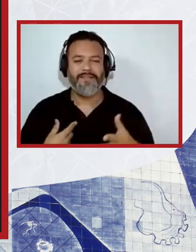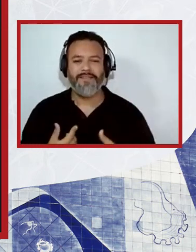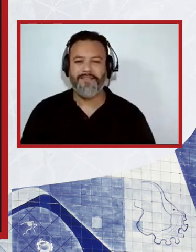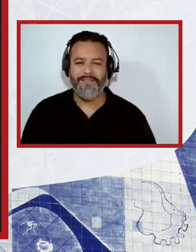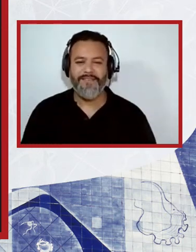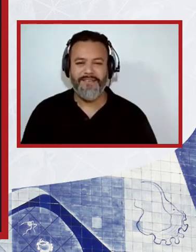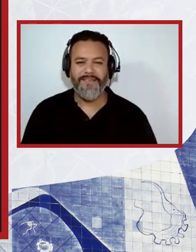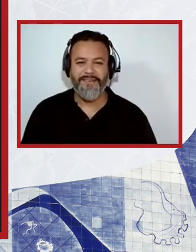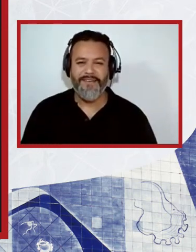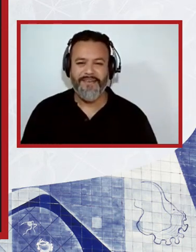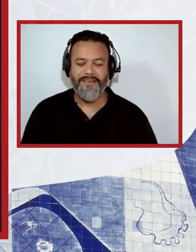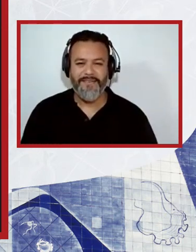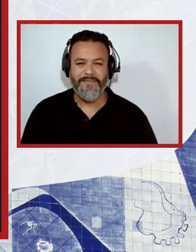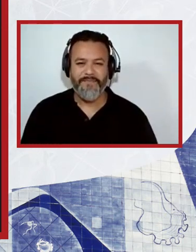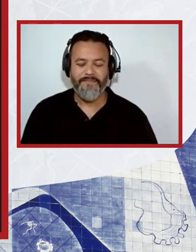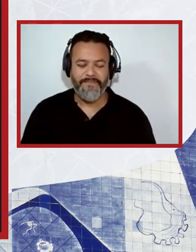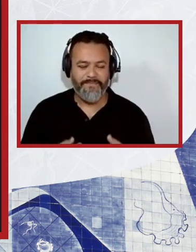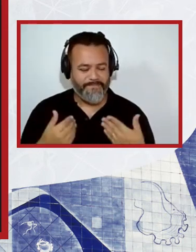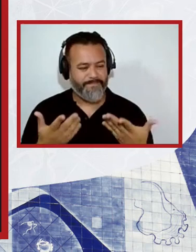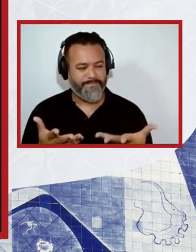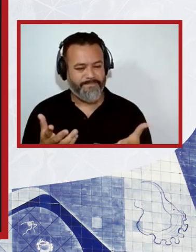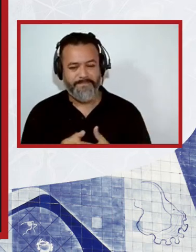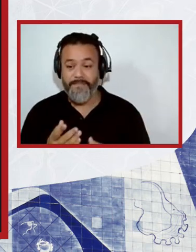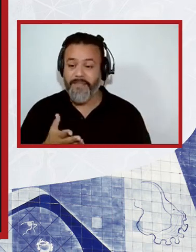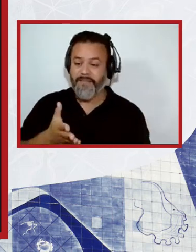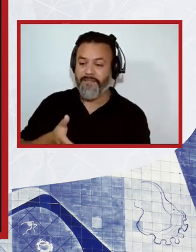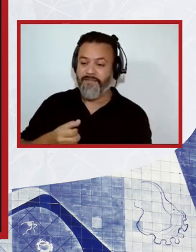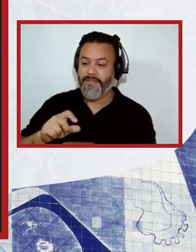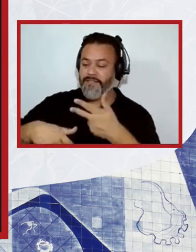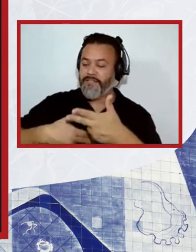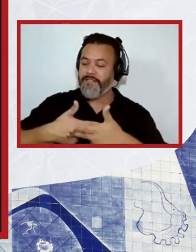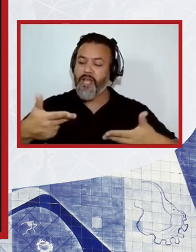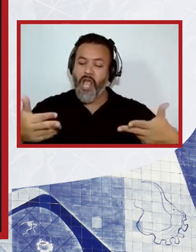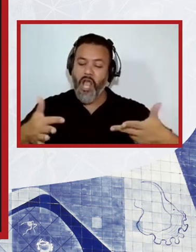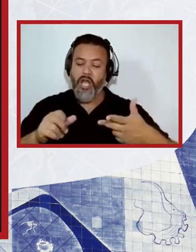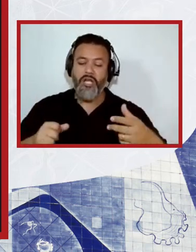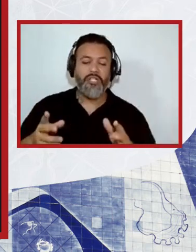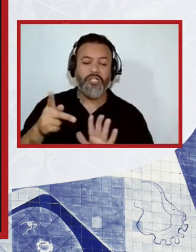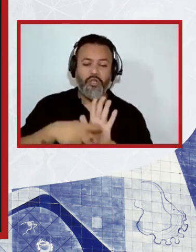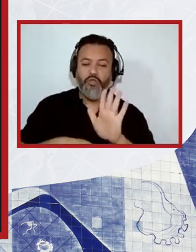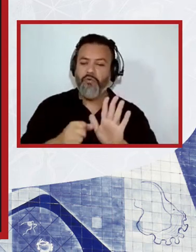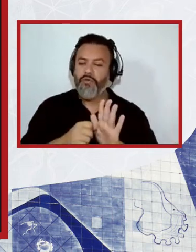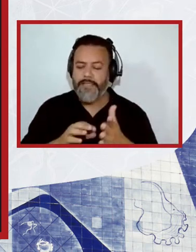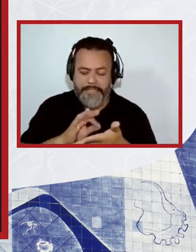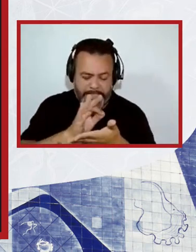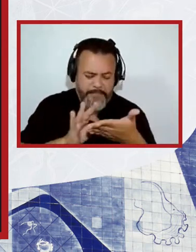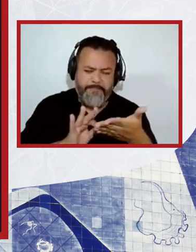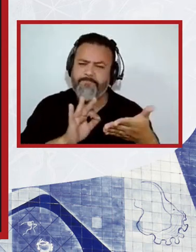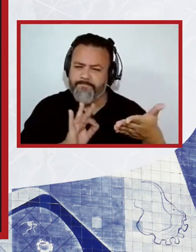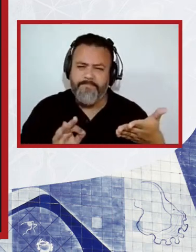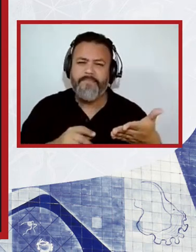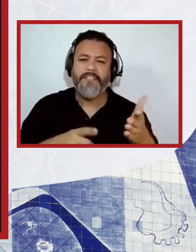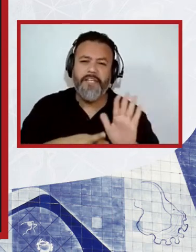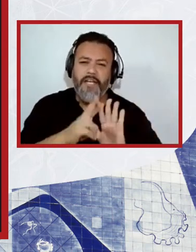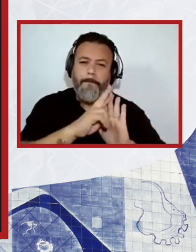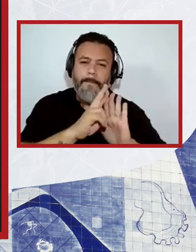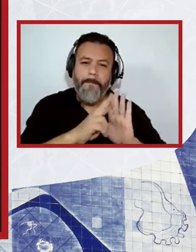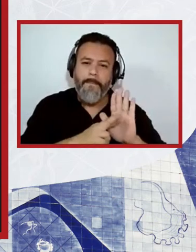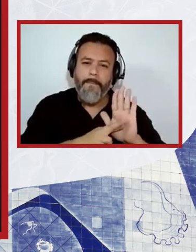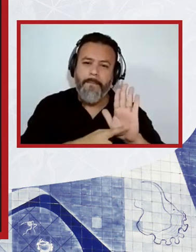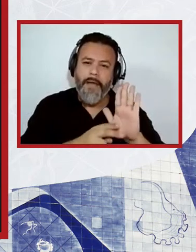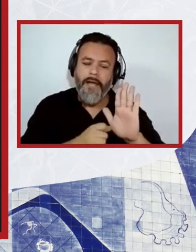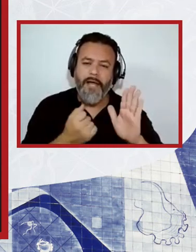Enfim, então a gente participa de outros projetos, a gente escreve roteiros, a gente preenche relatórios, a